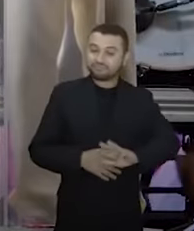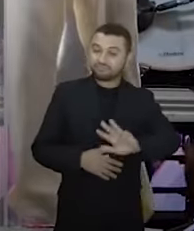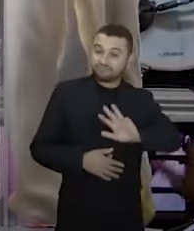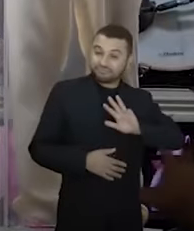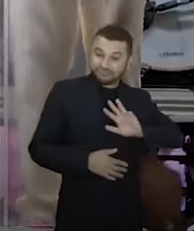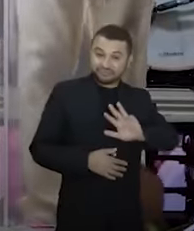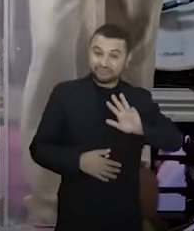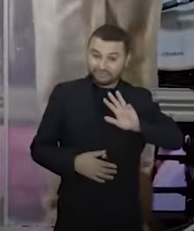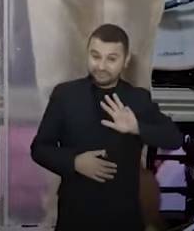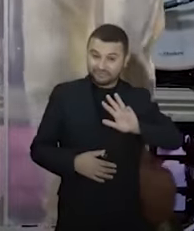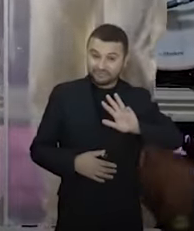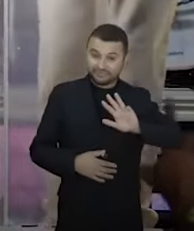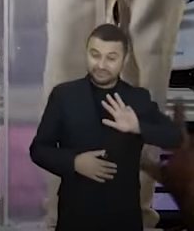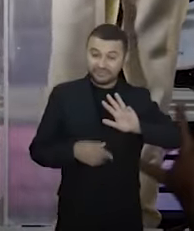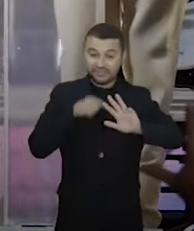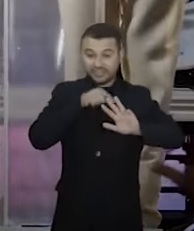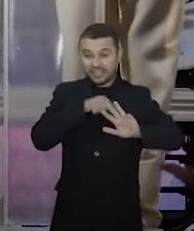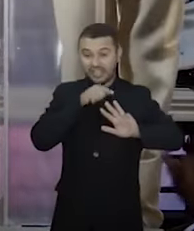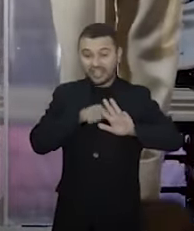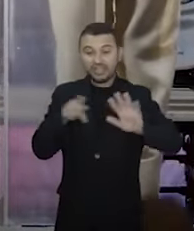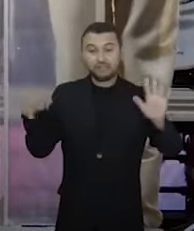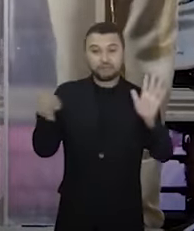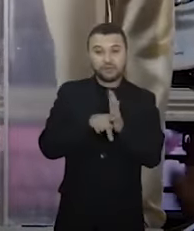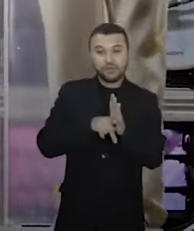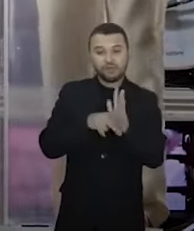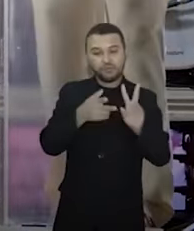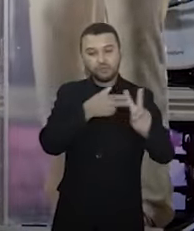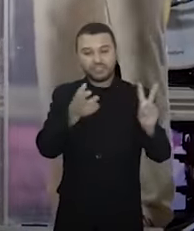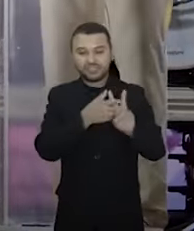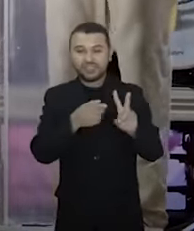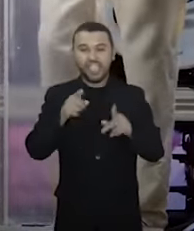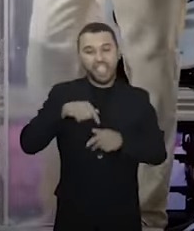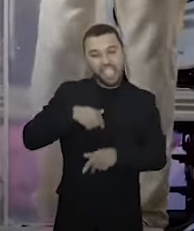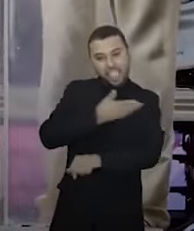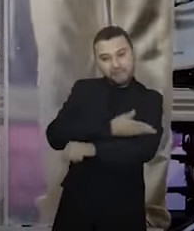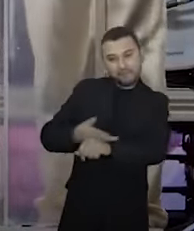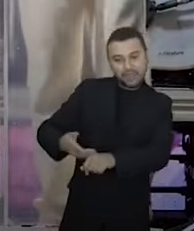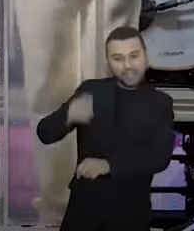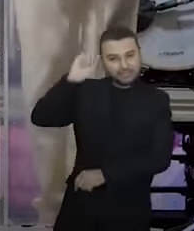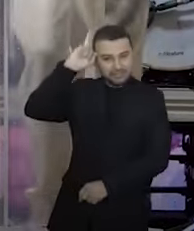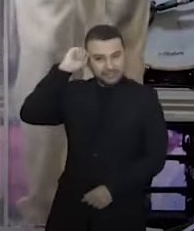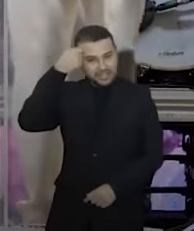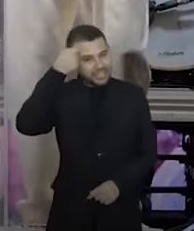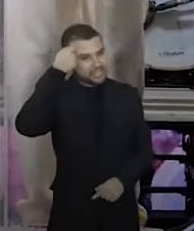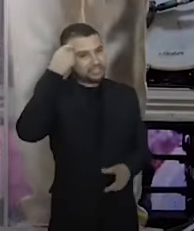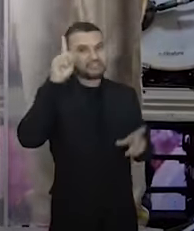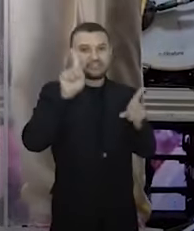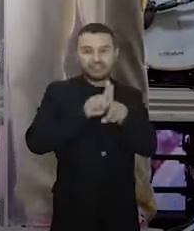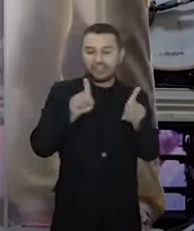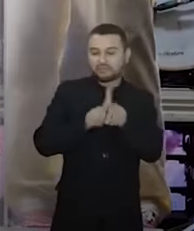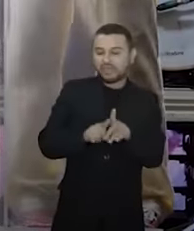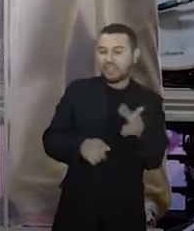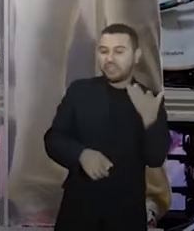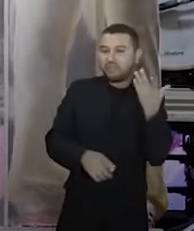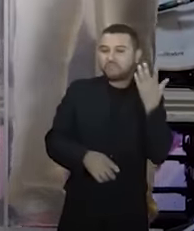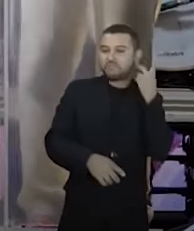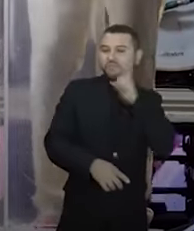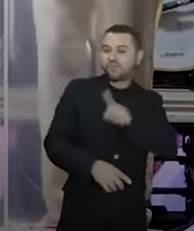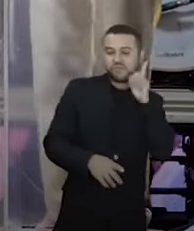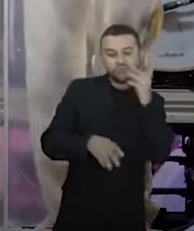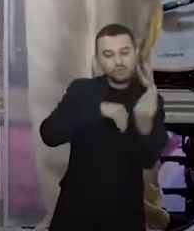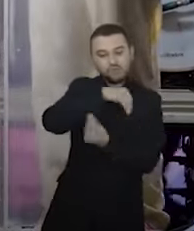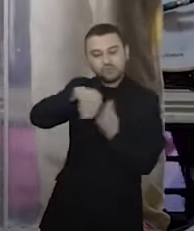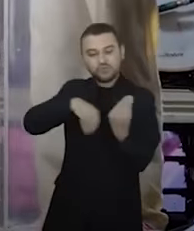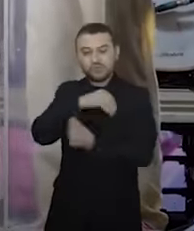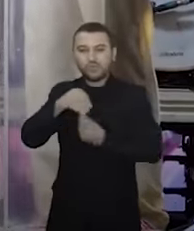Lula é caboclo e é branco, é cafuso e mameluco, um resumo de